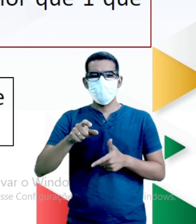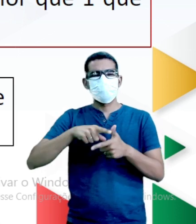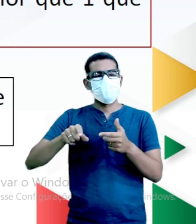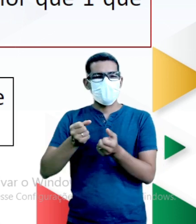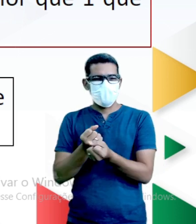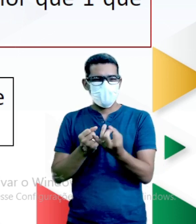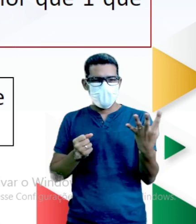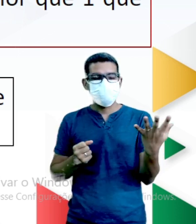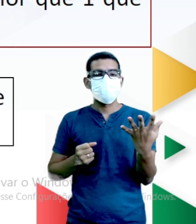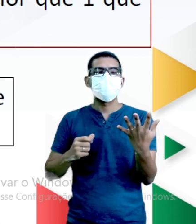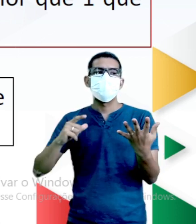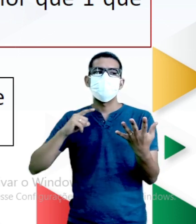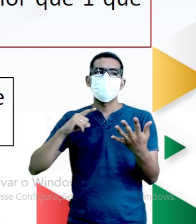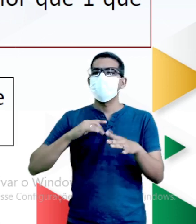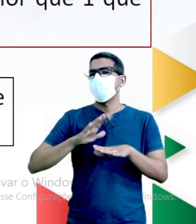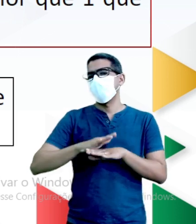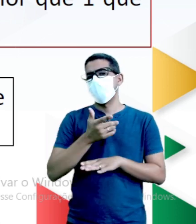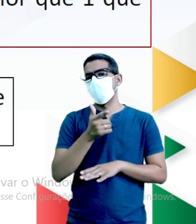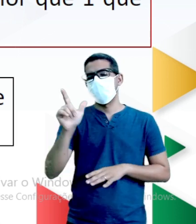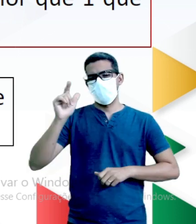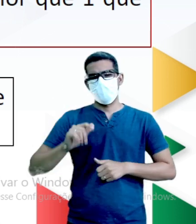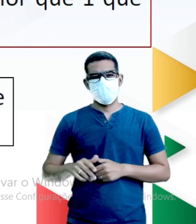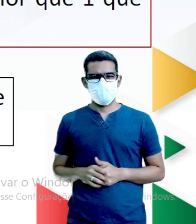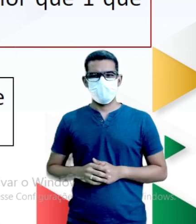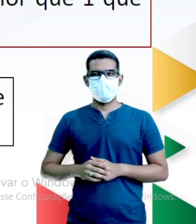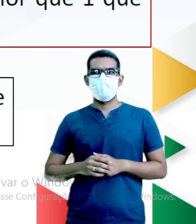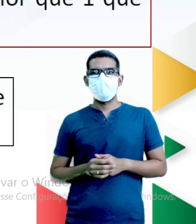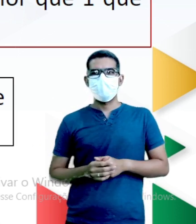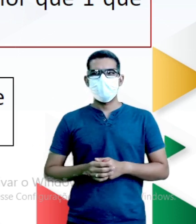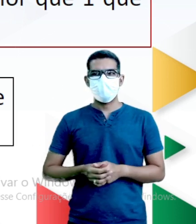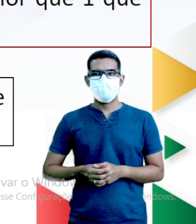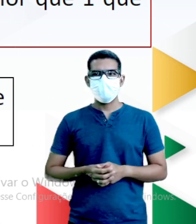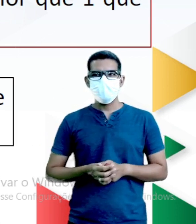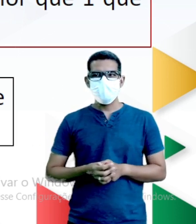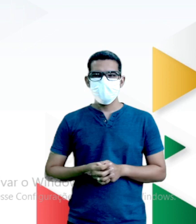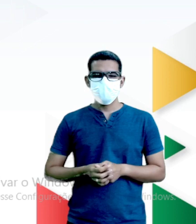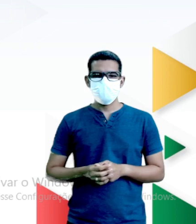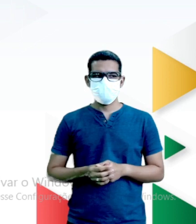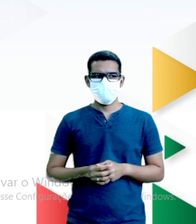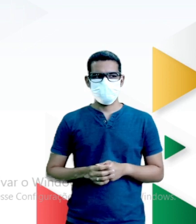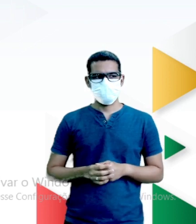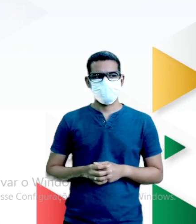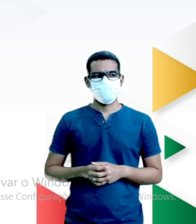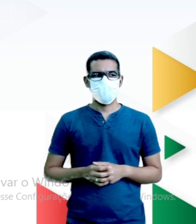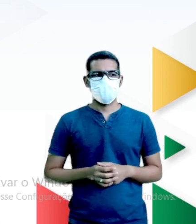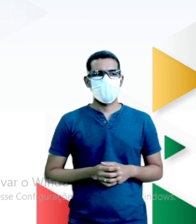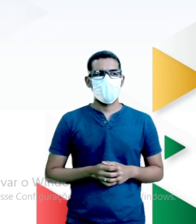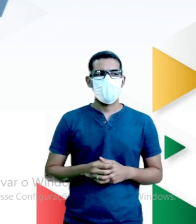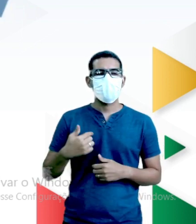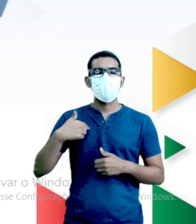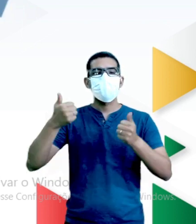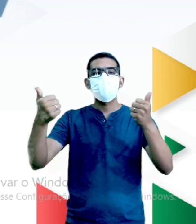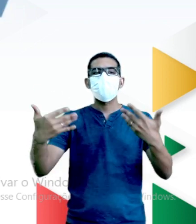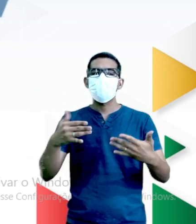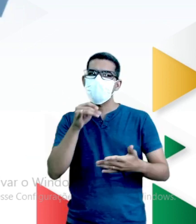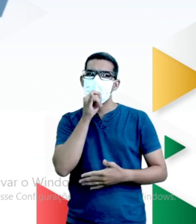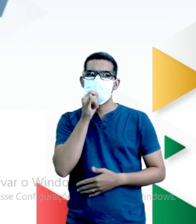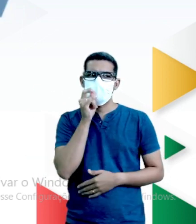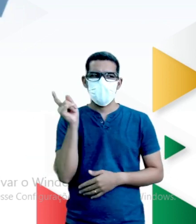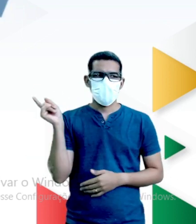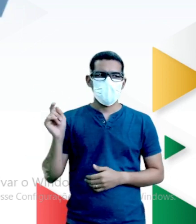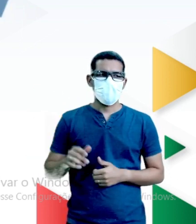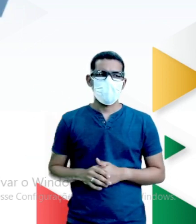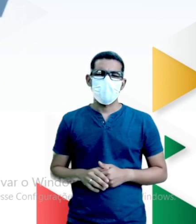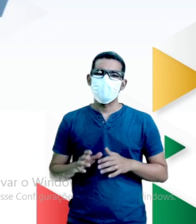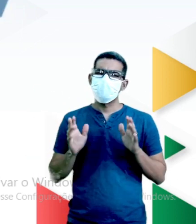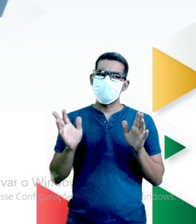1, por ele mesmo e mais outros números, tá bom? Tá claro, então? Segue comigo agora que eu vou mostrar os exemplos. Esse